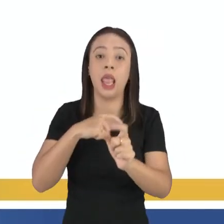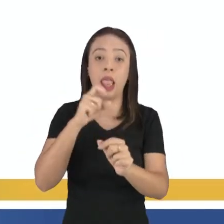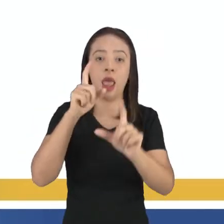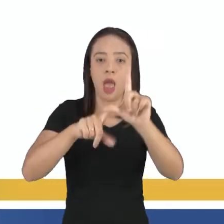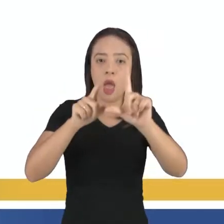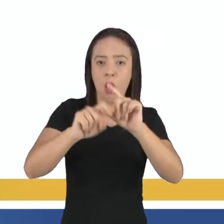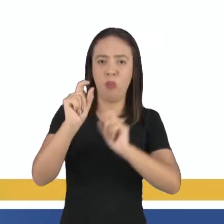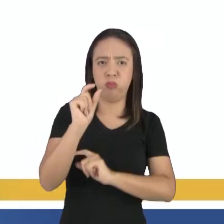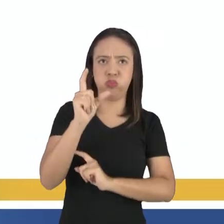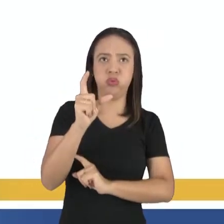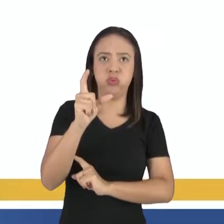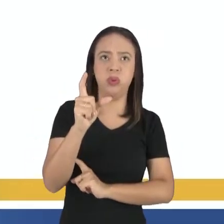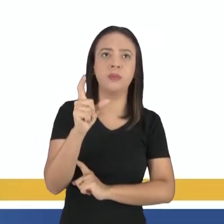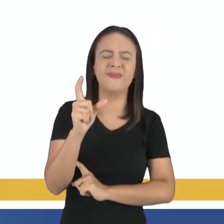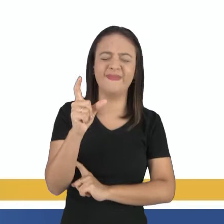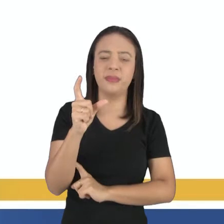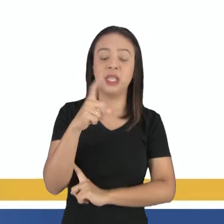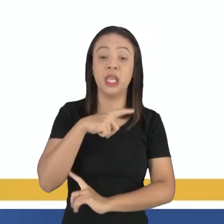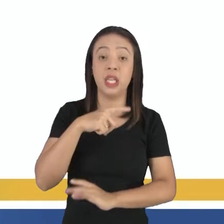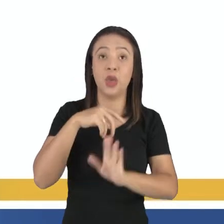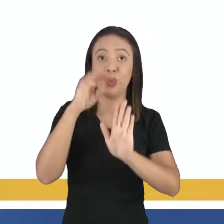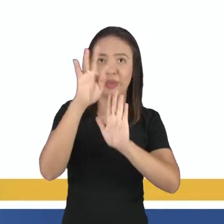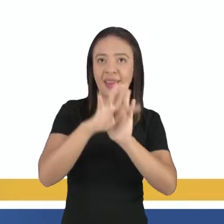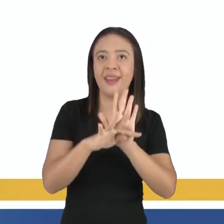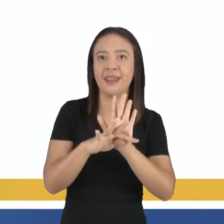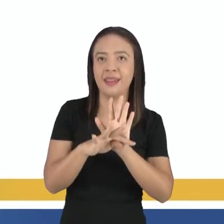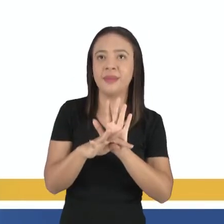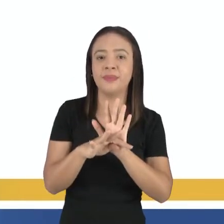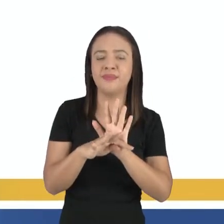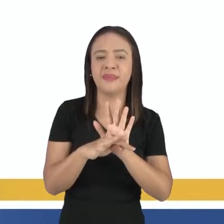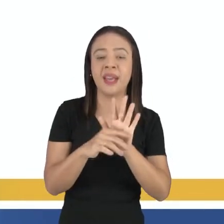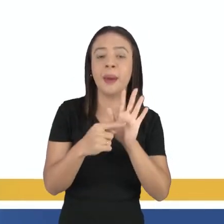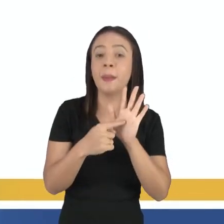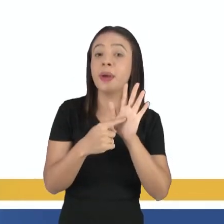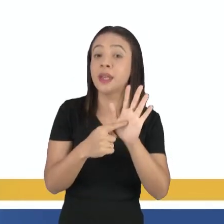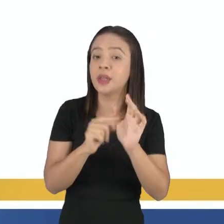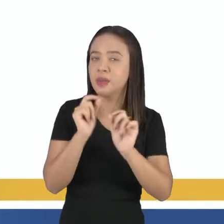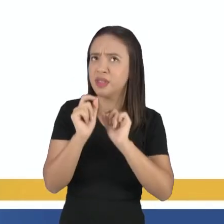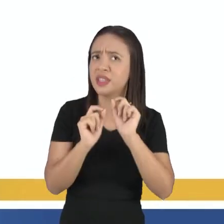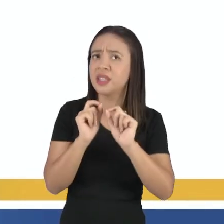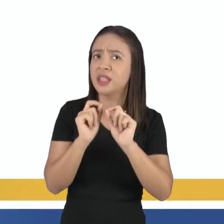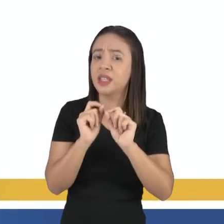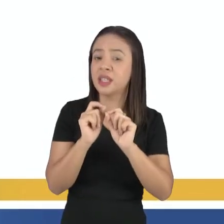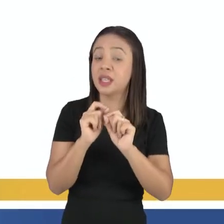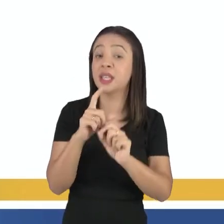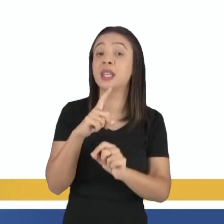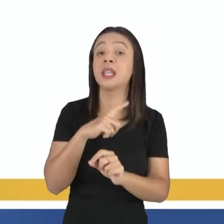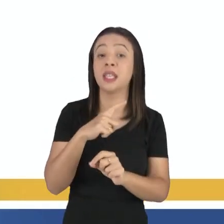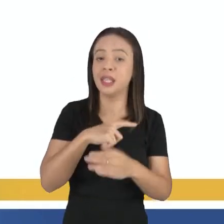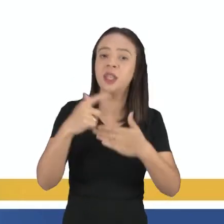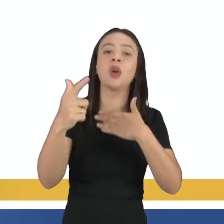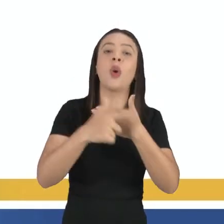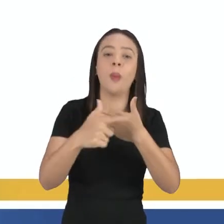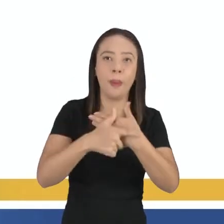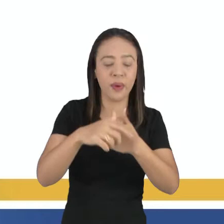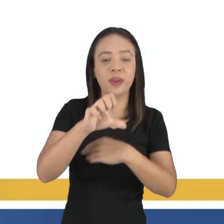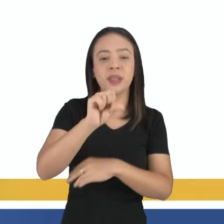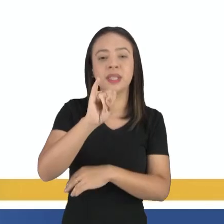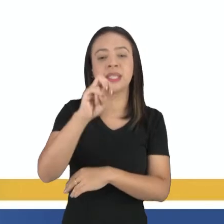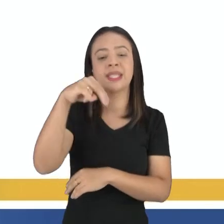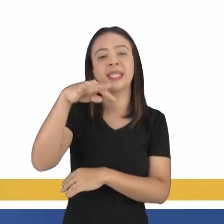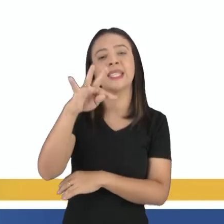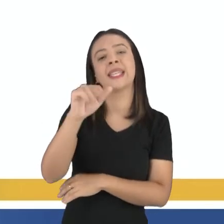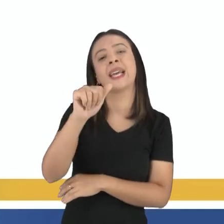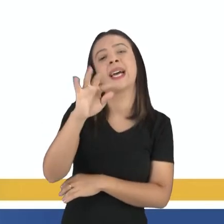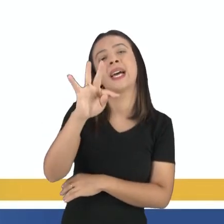acima, extraídas do texto apresentado, identificam-se pelo fato de exercerem a mesma função sintática